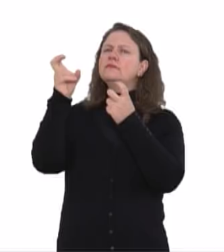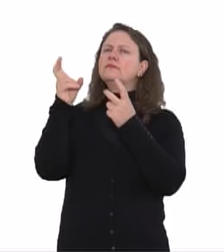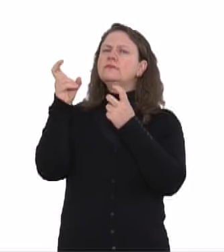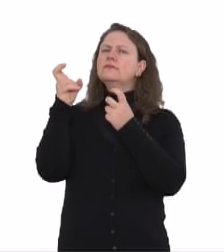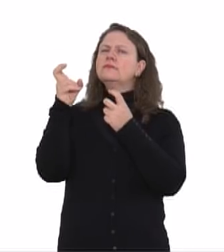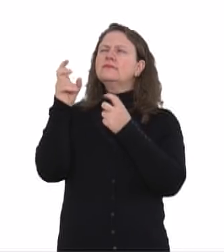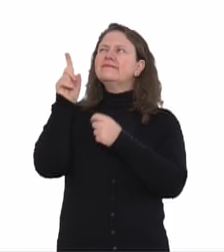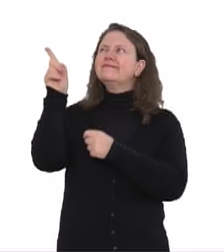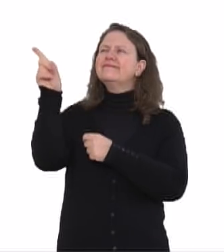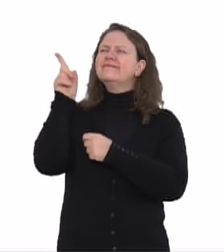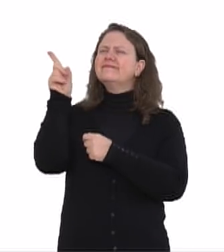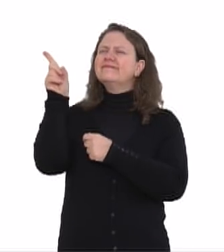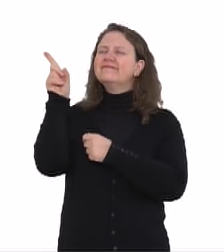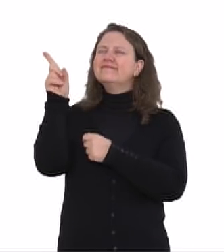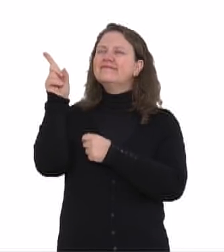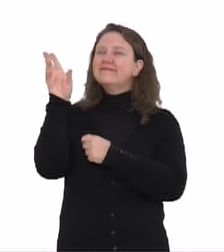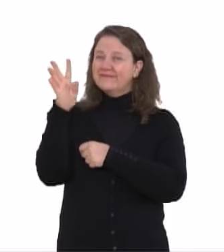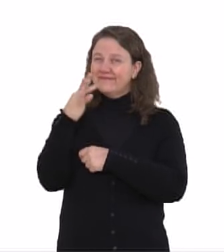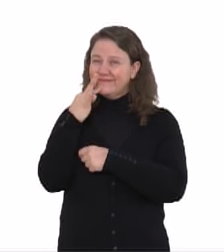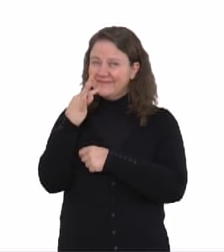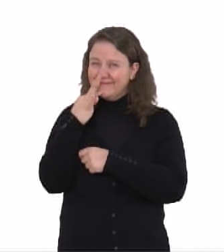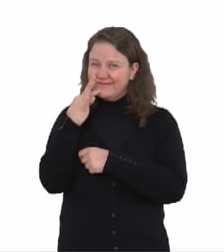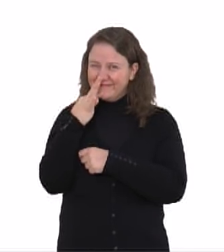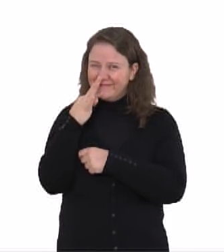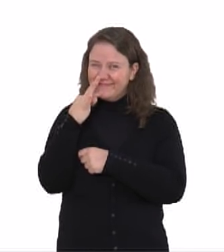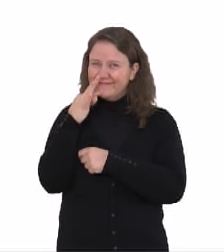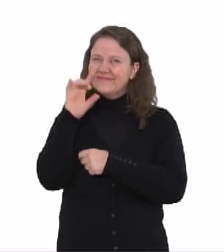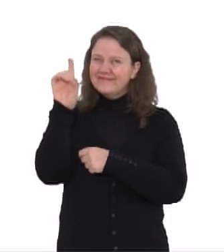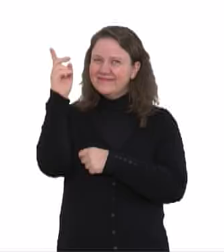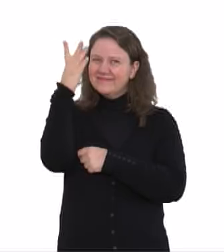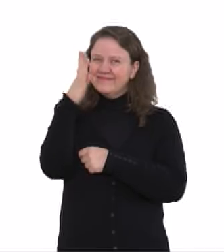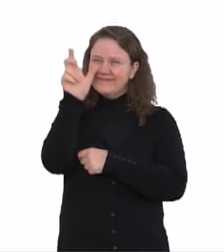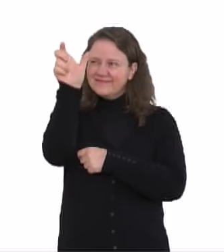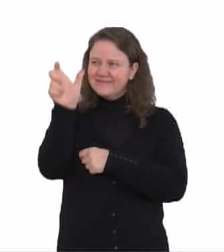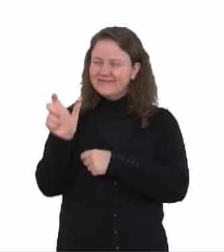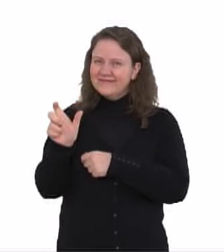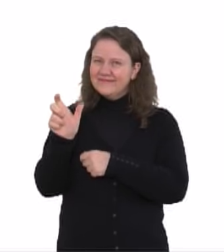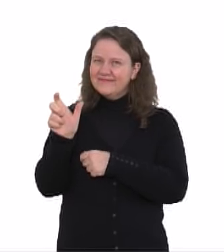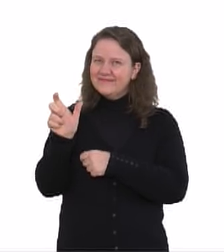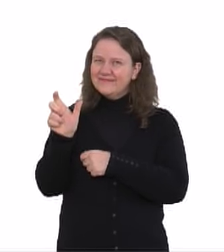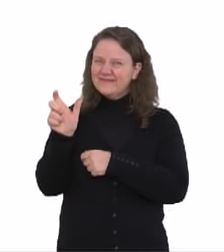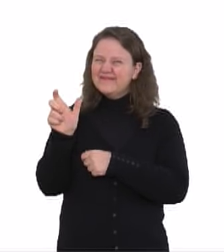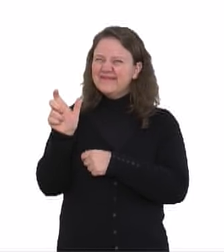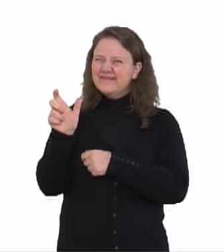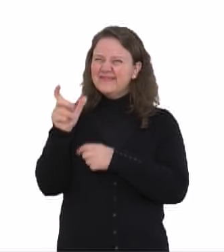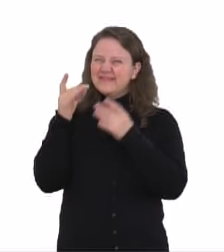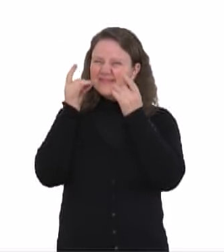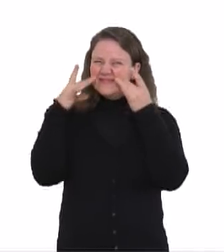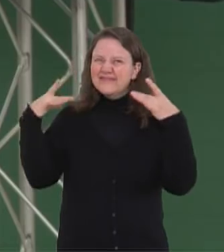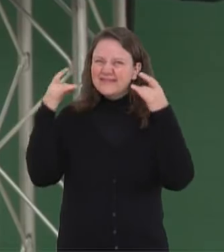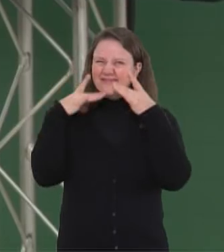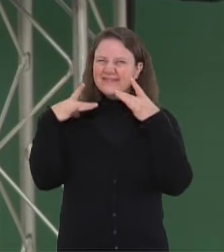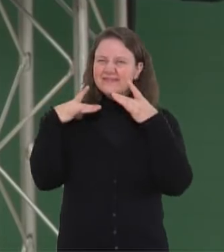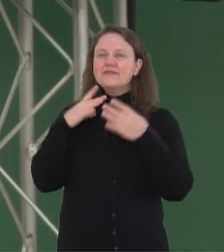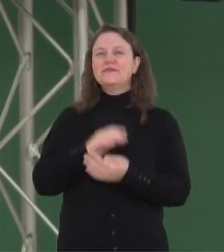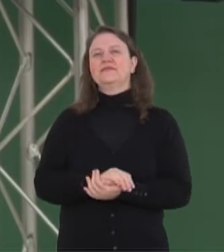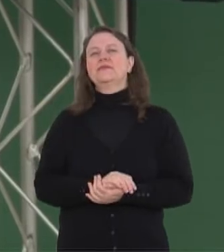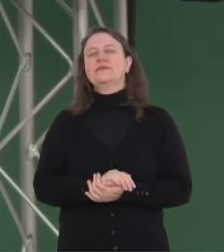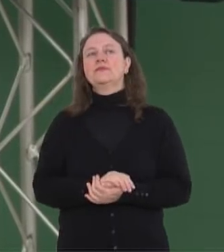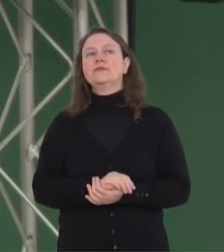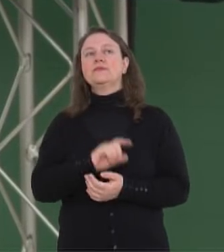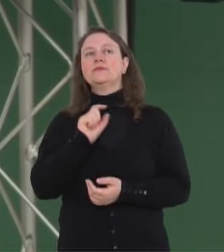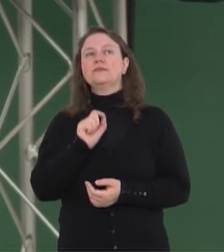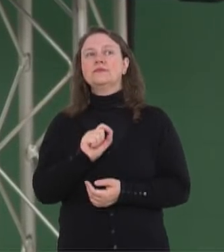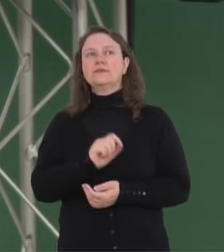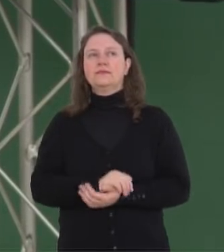esse carinha aqui. Vocês já ouviram falar dele? Do you know Garfield? What do you know